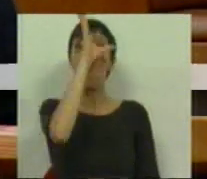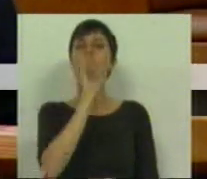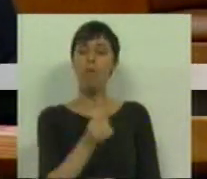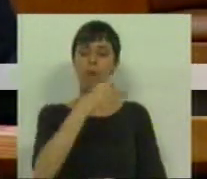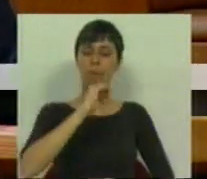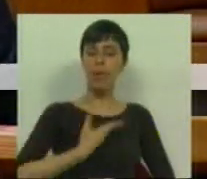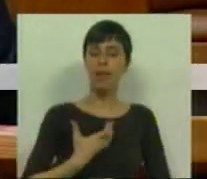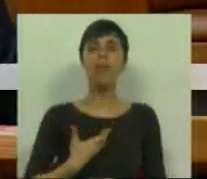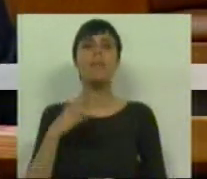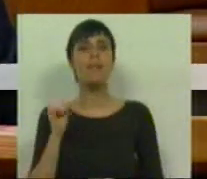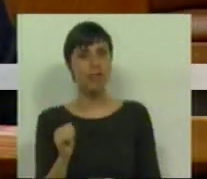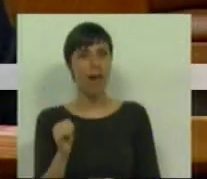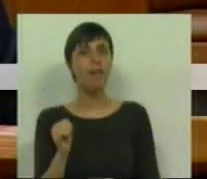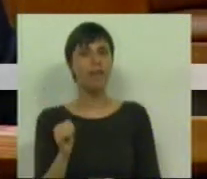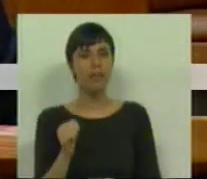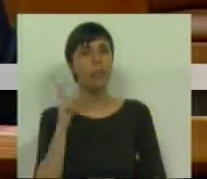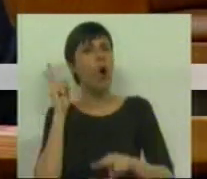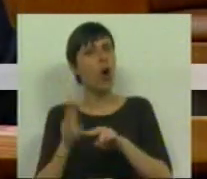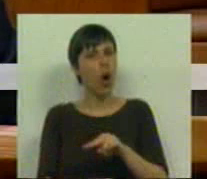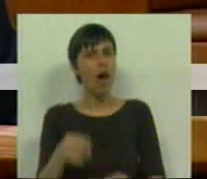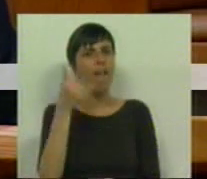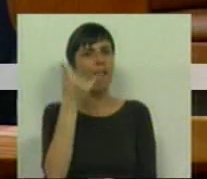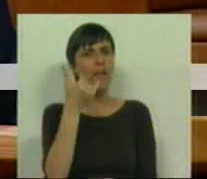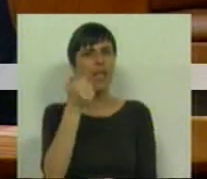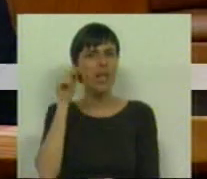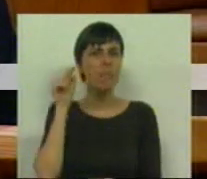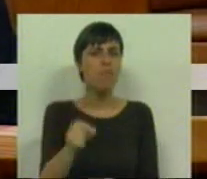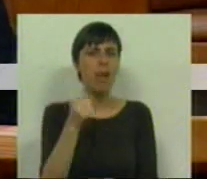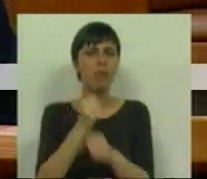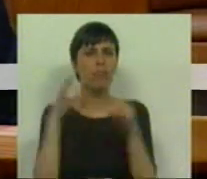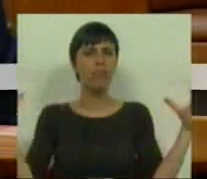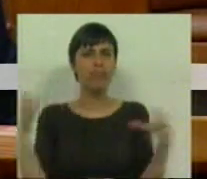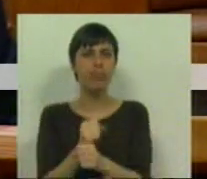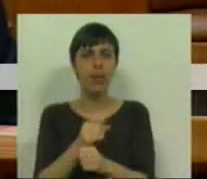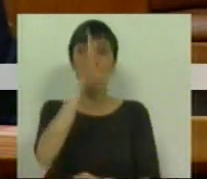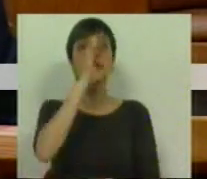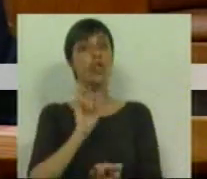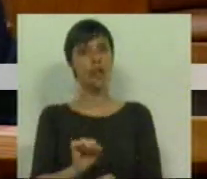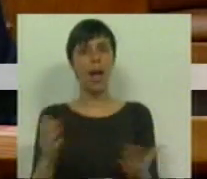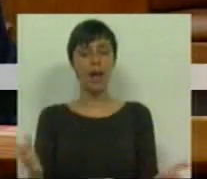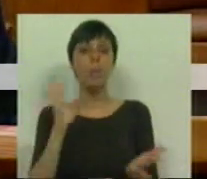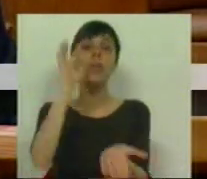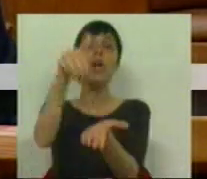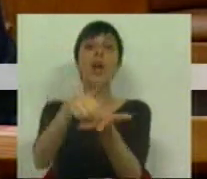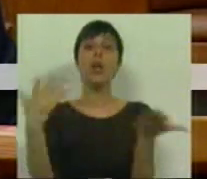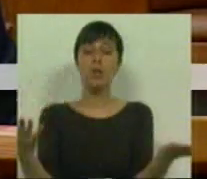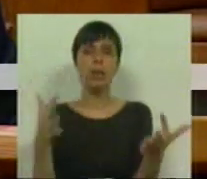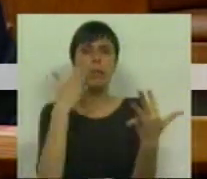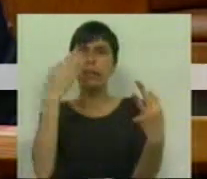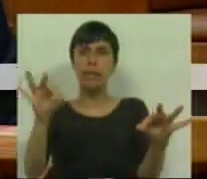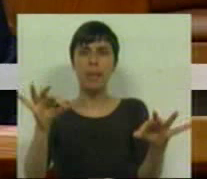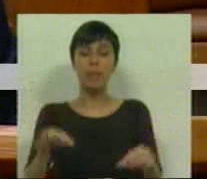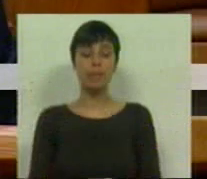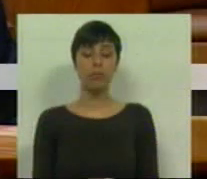governo PSD-CDS, cortaram 25 mil postos de trabalho no Estado. O resultado é